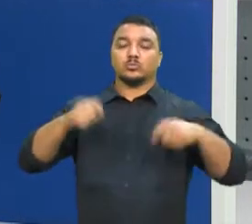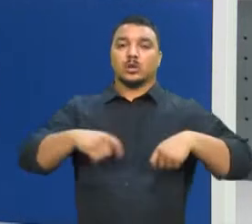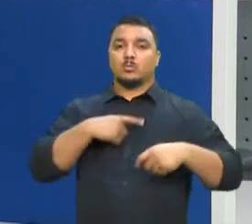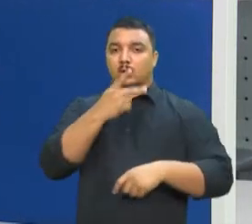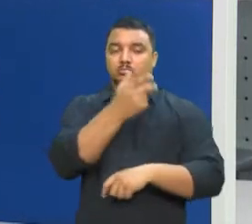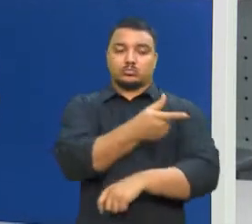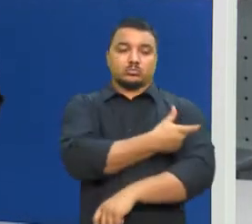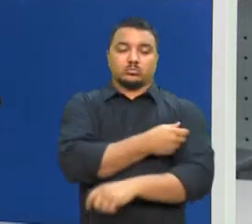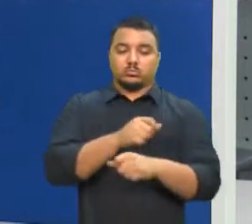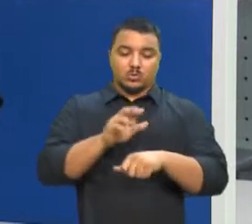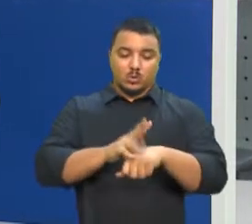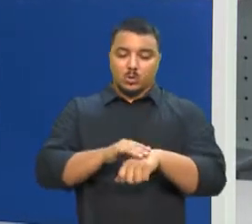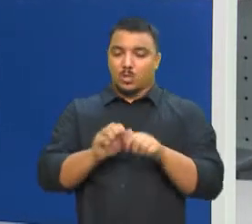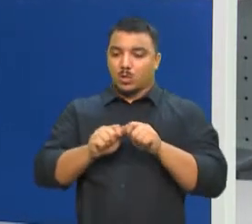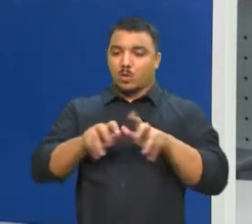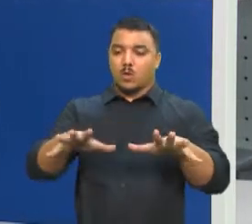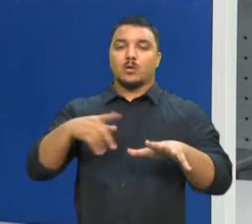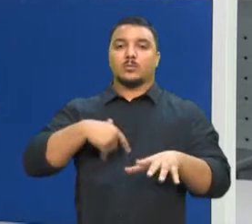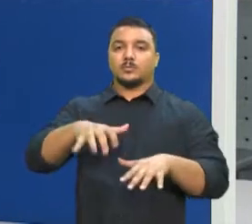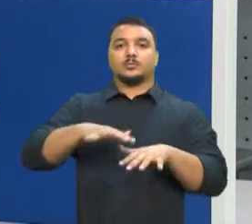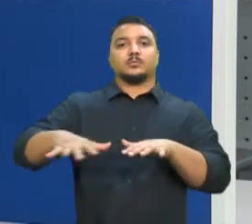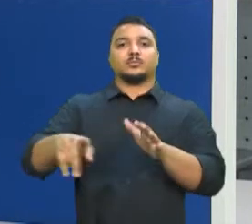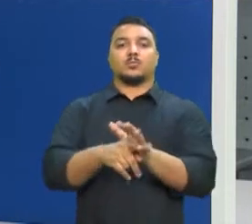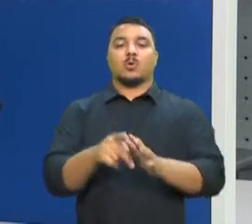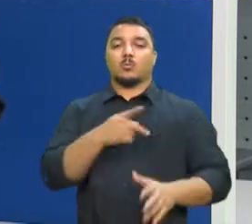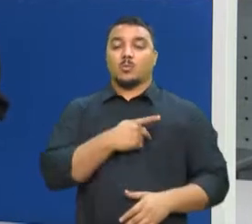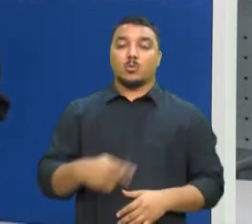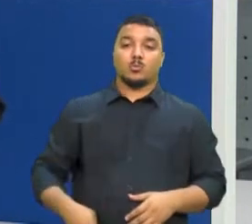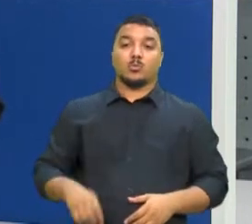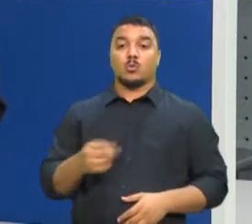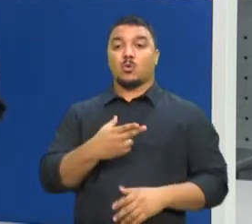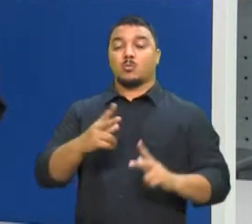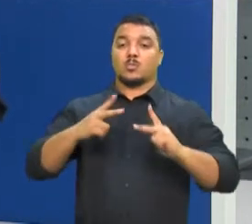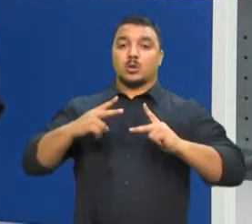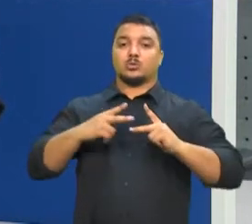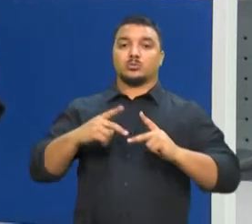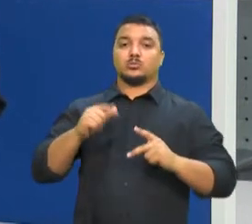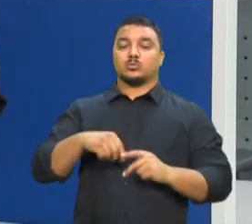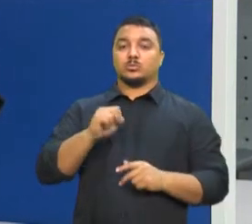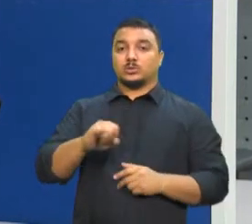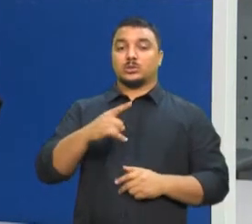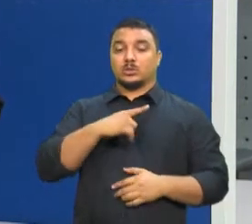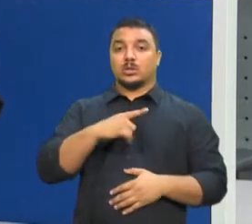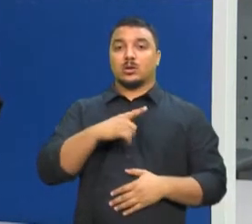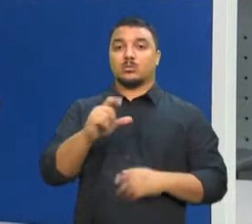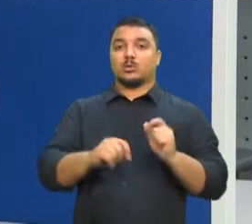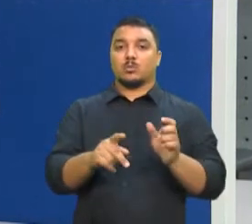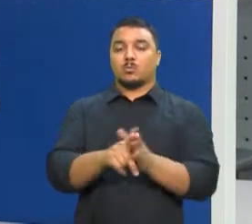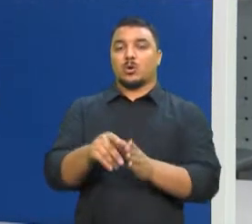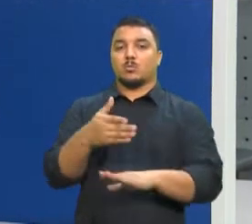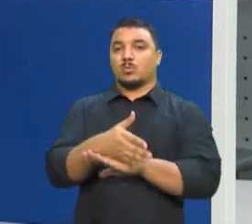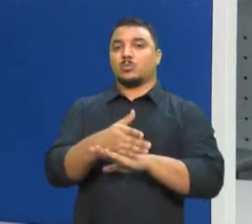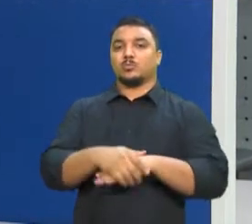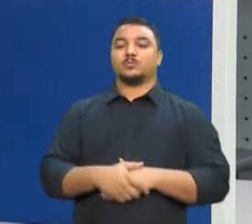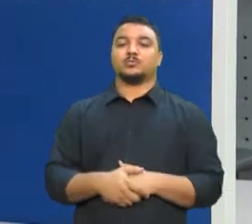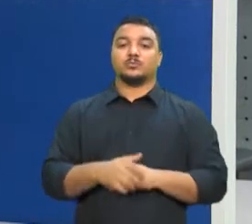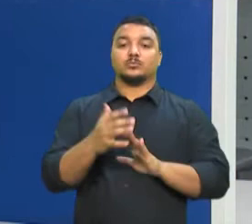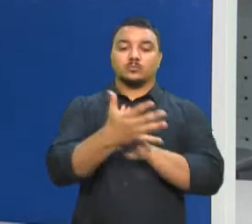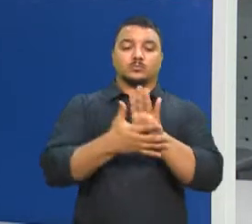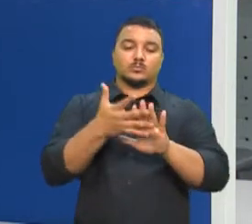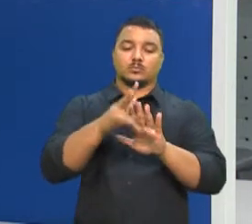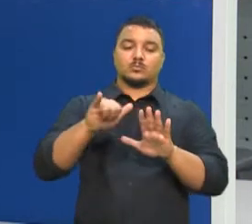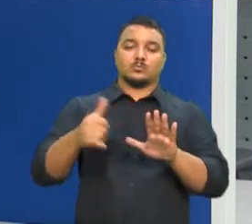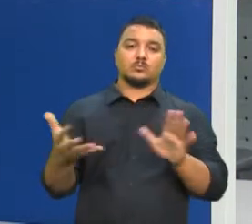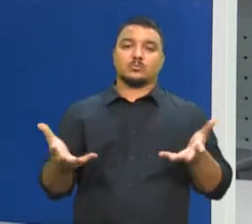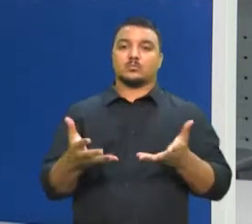infectocontagiosas circulem em espaços públicos ou privados onde há restrição de acesso. O texto vai agora